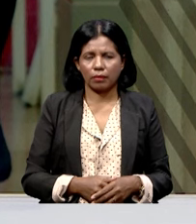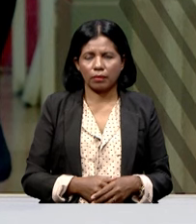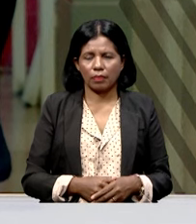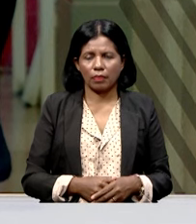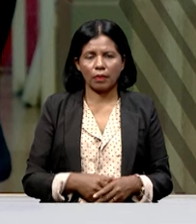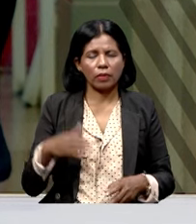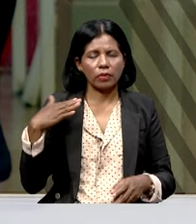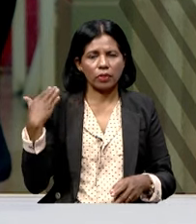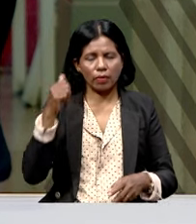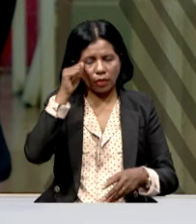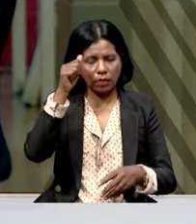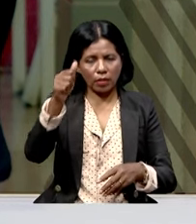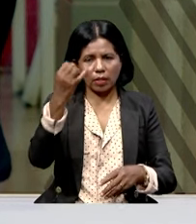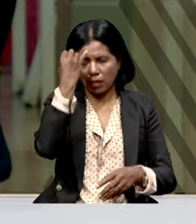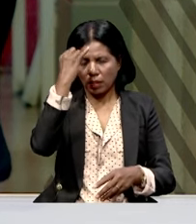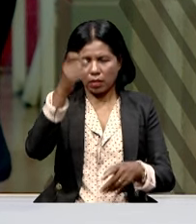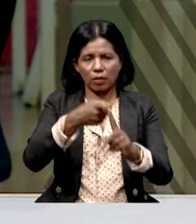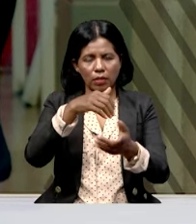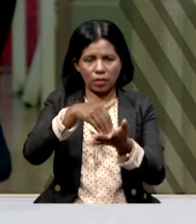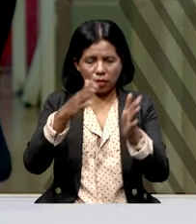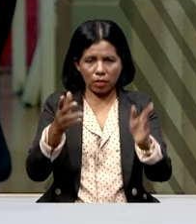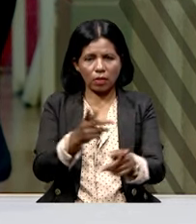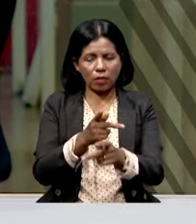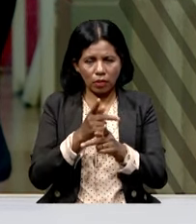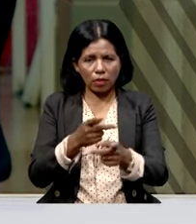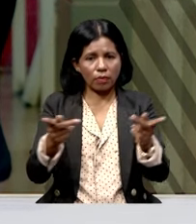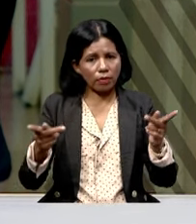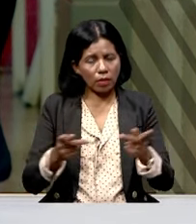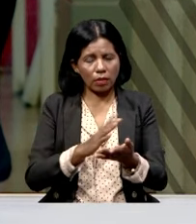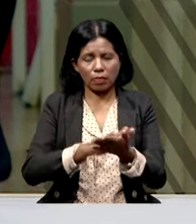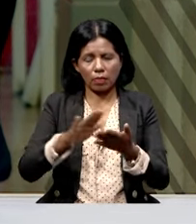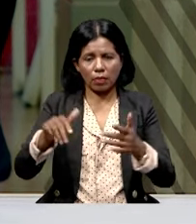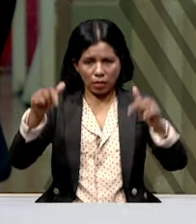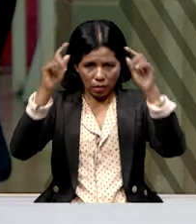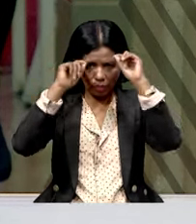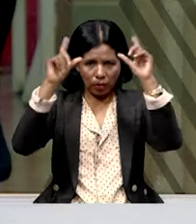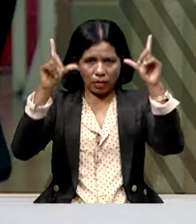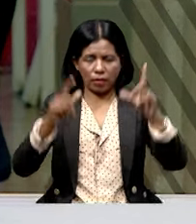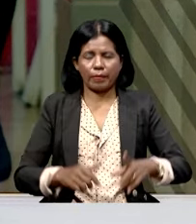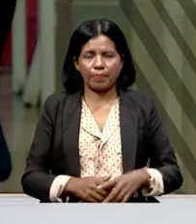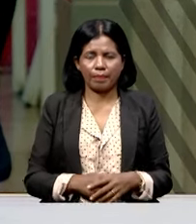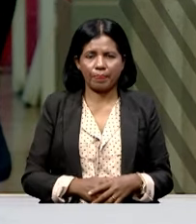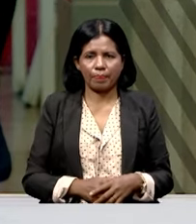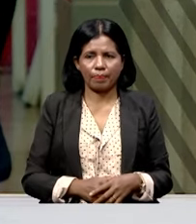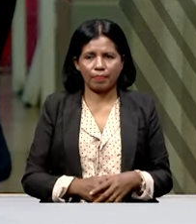Resolvem ativista climática Índia-Russa estudante Sira Tokuidado, Meio Ambiente e Timor-Leste.